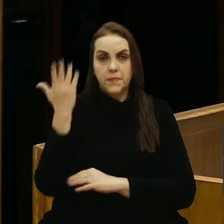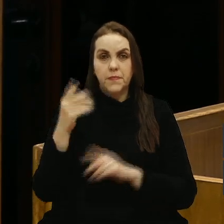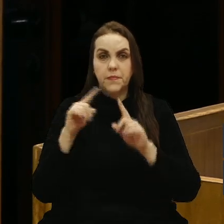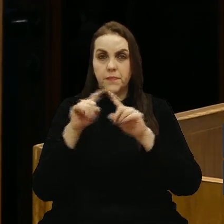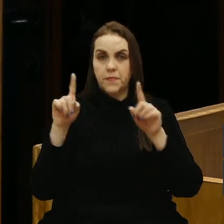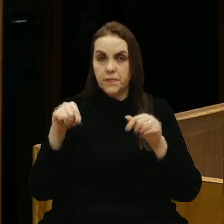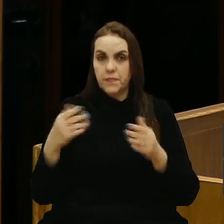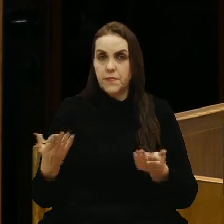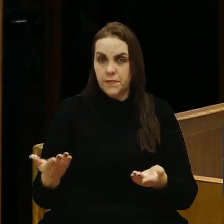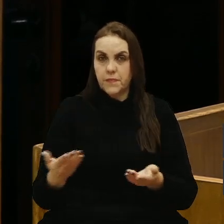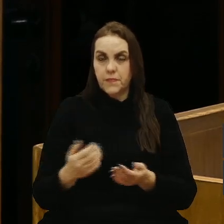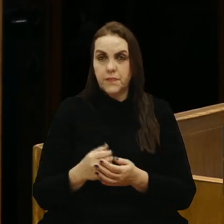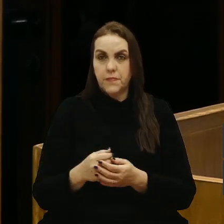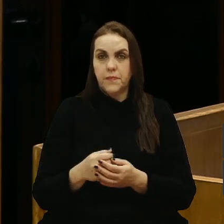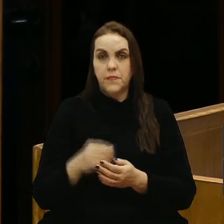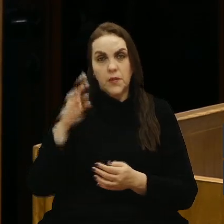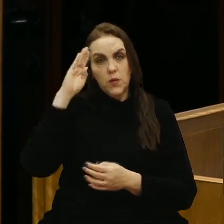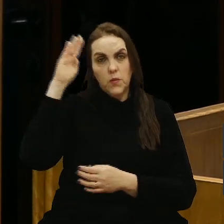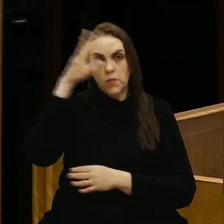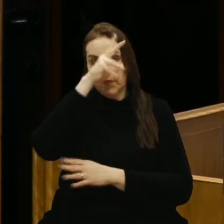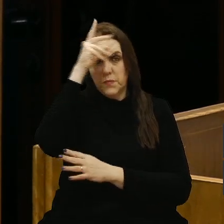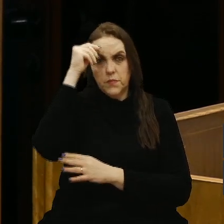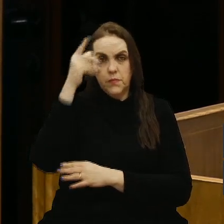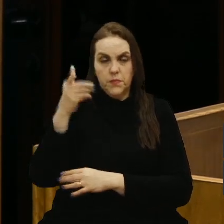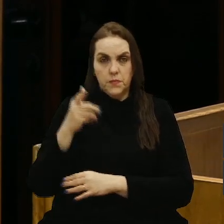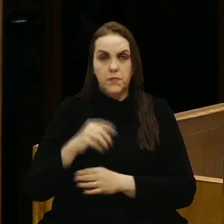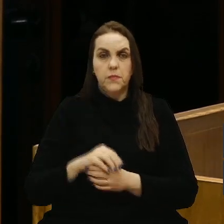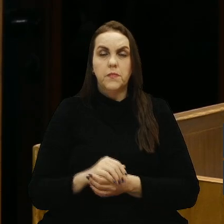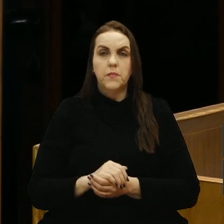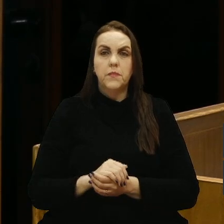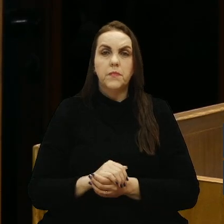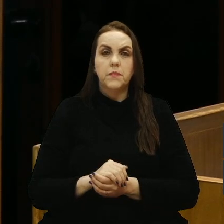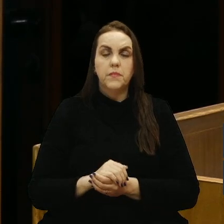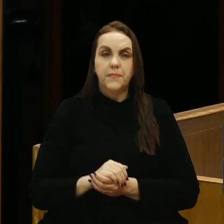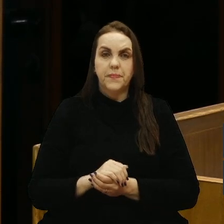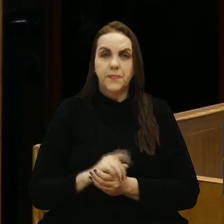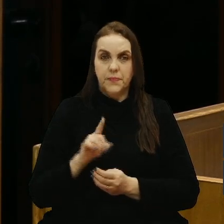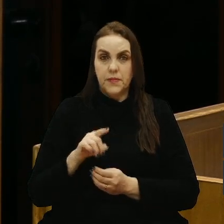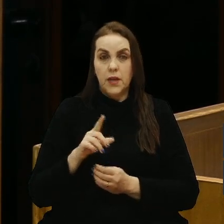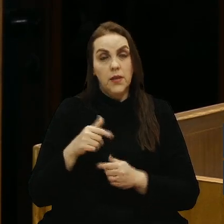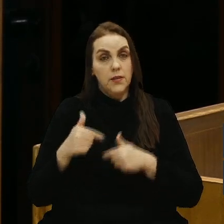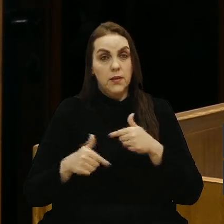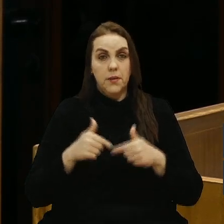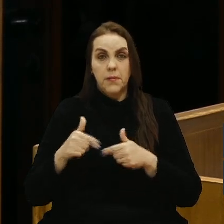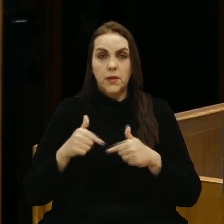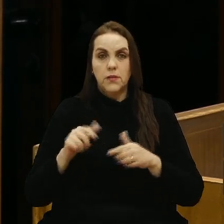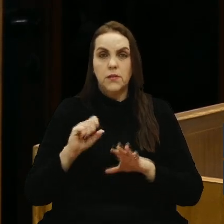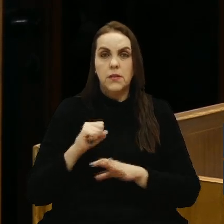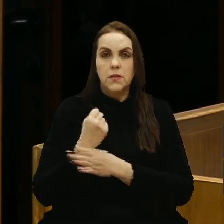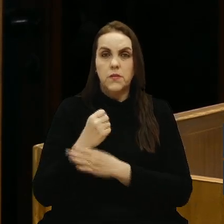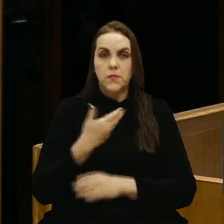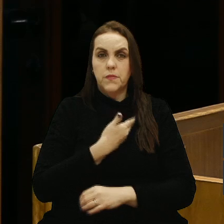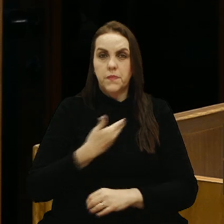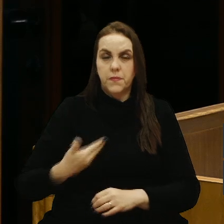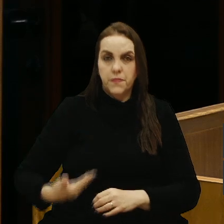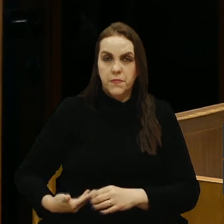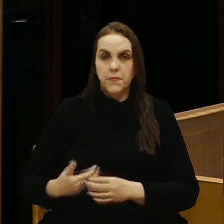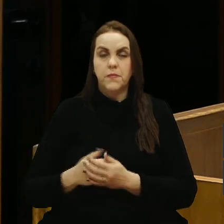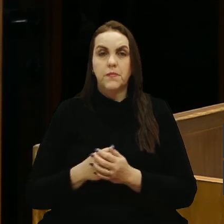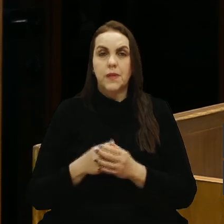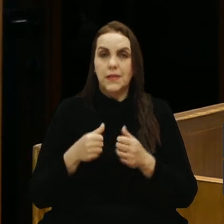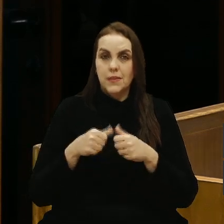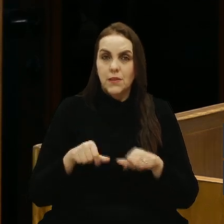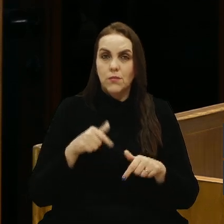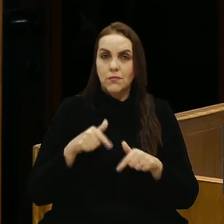servidores, em especial os guardas municipais, que são operadores da segurança pública,